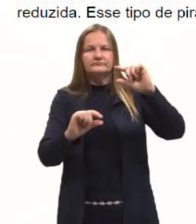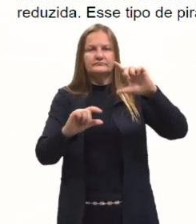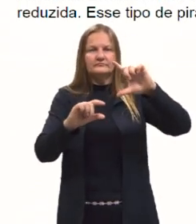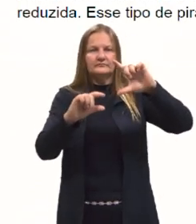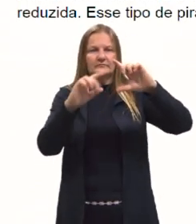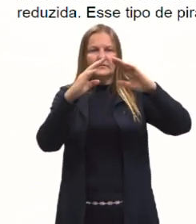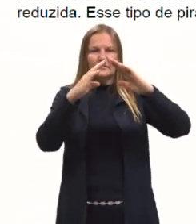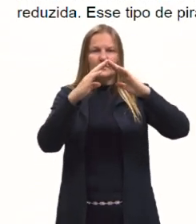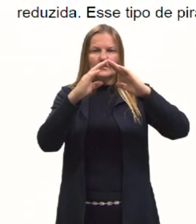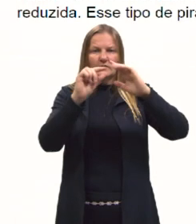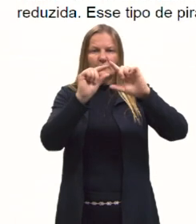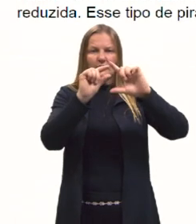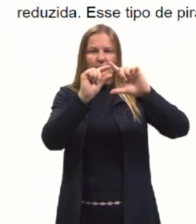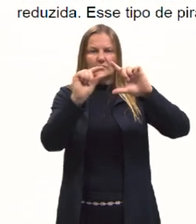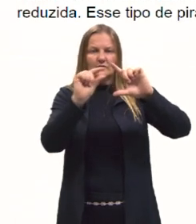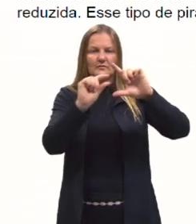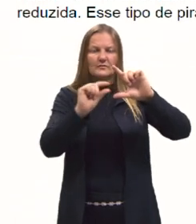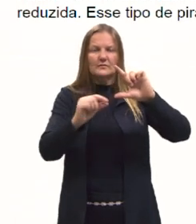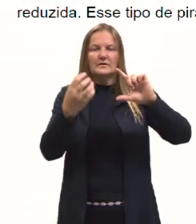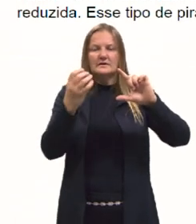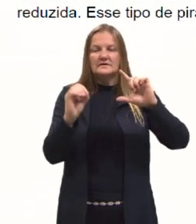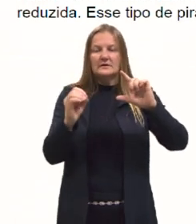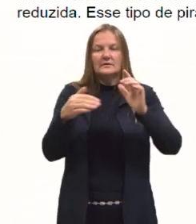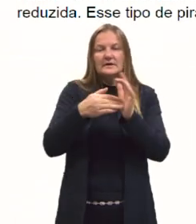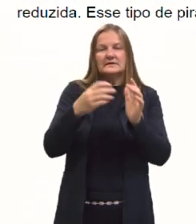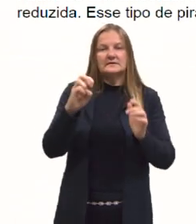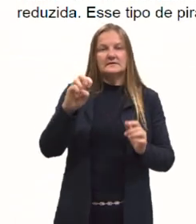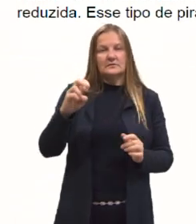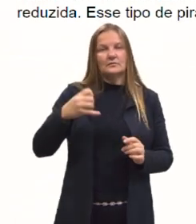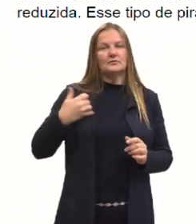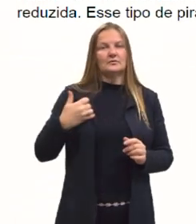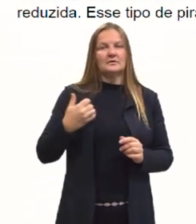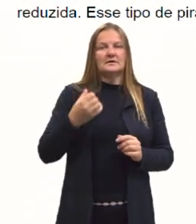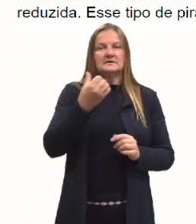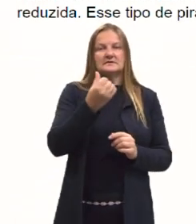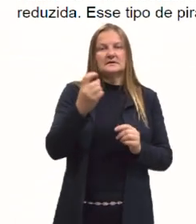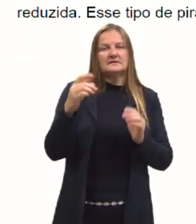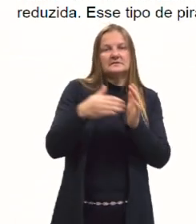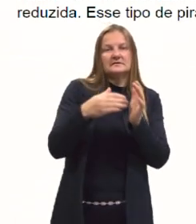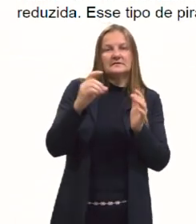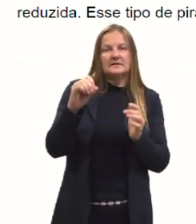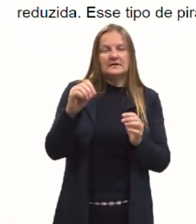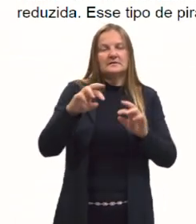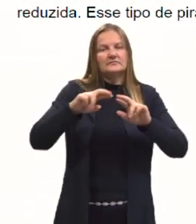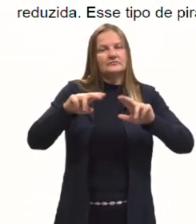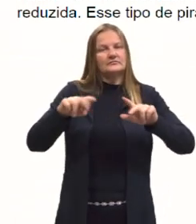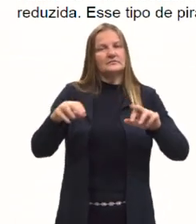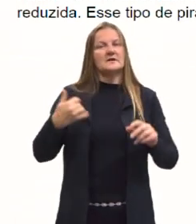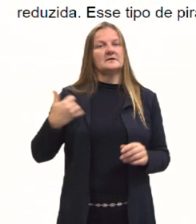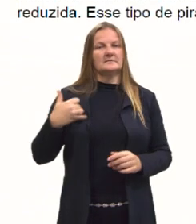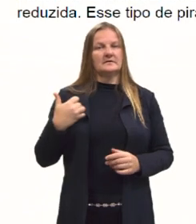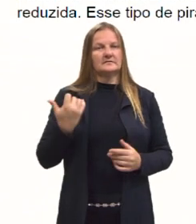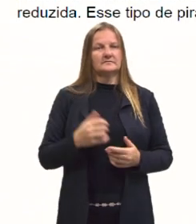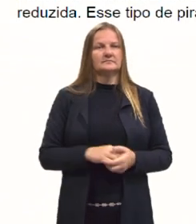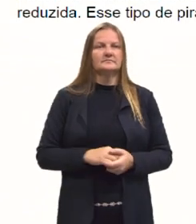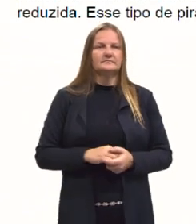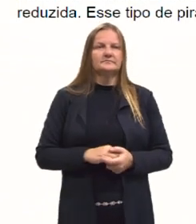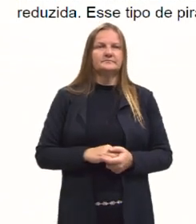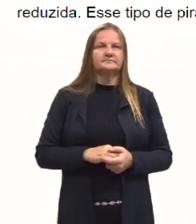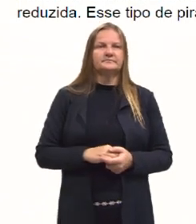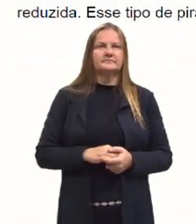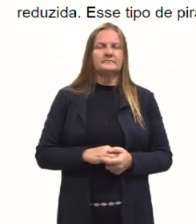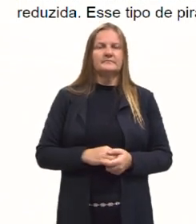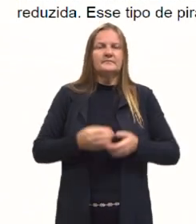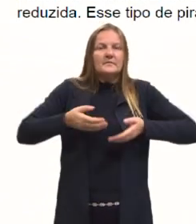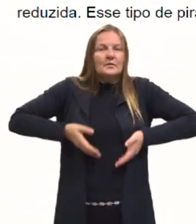decide geralmente de cinco anos estão de 0 a 5 de 6 a 10 entre outras coisas tá E aí então